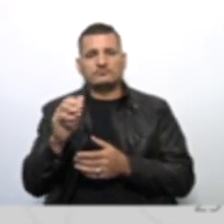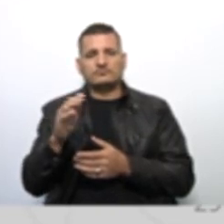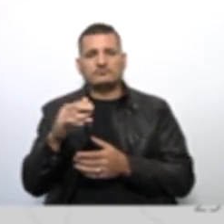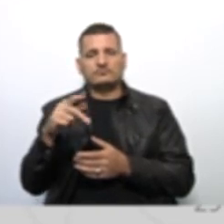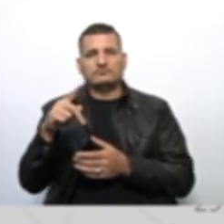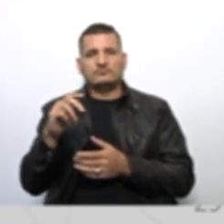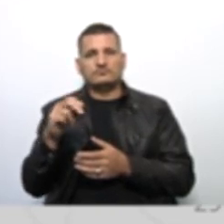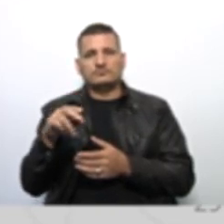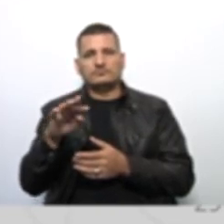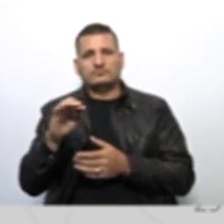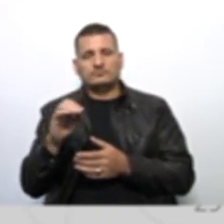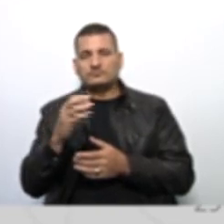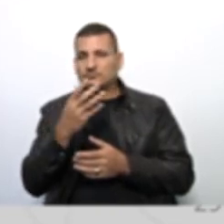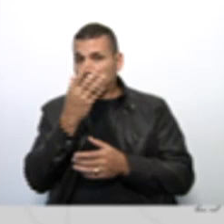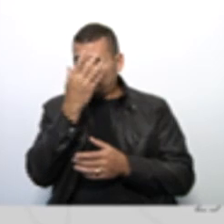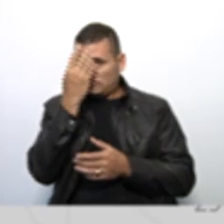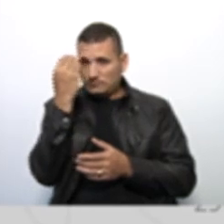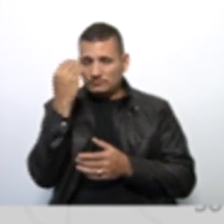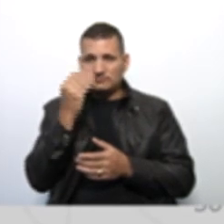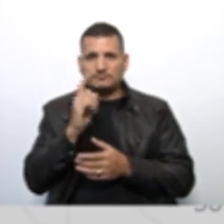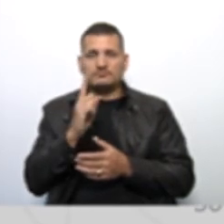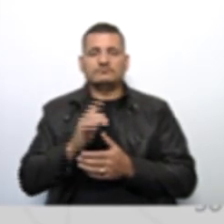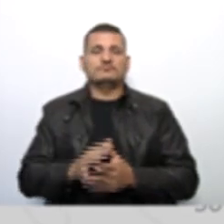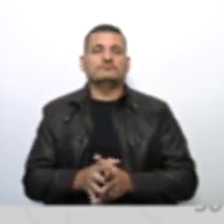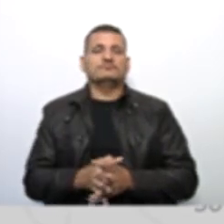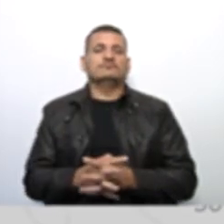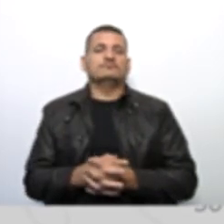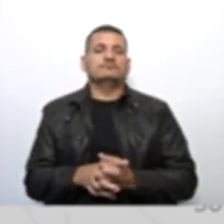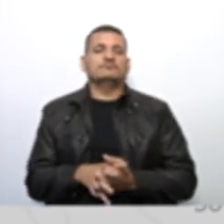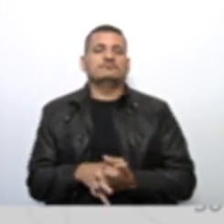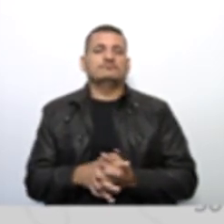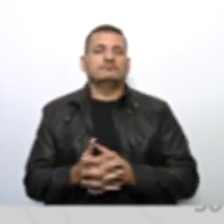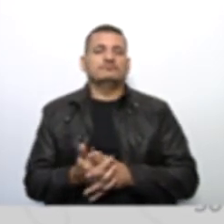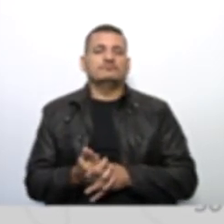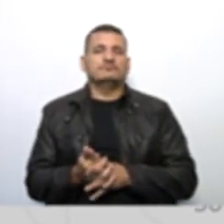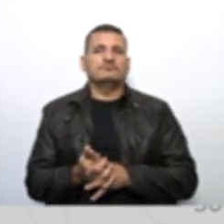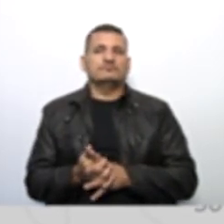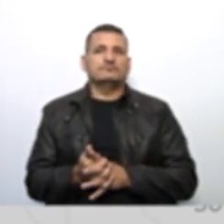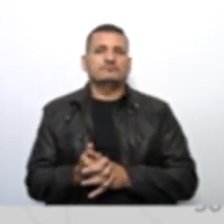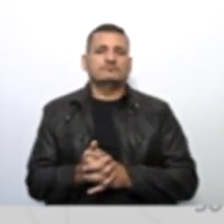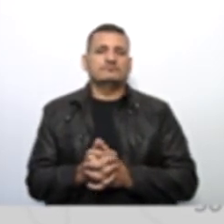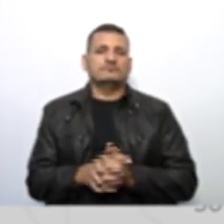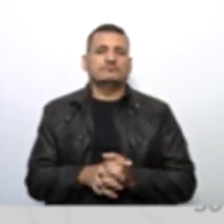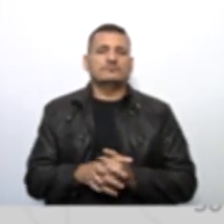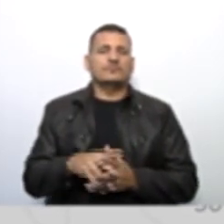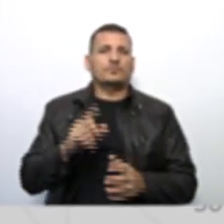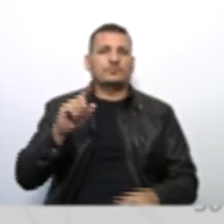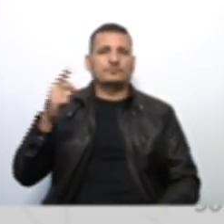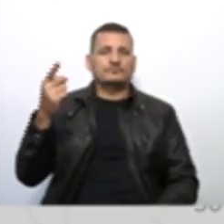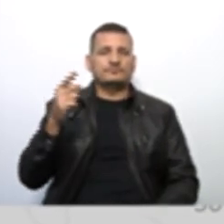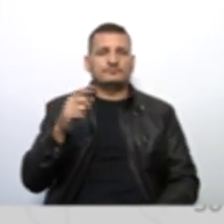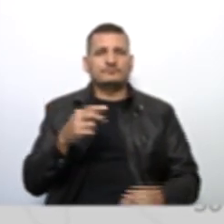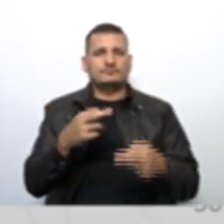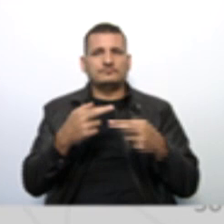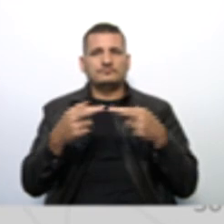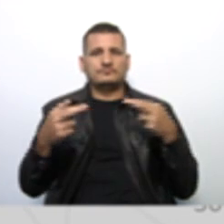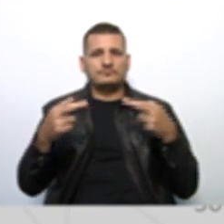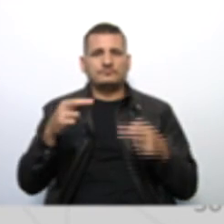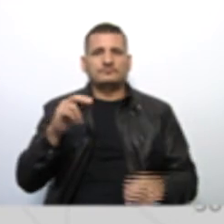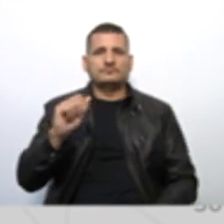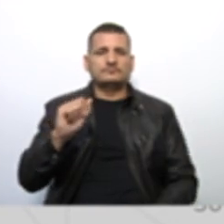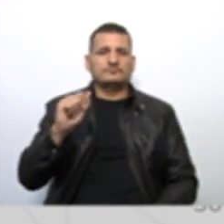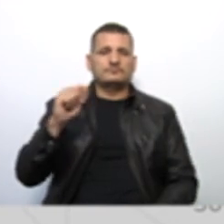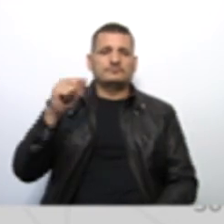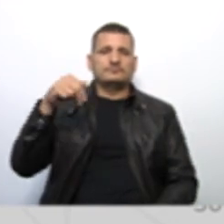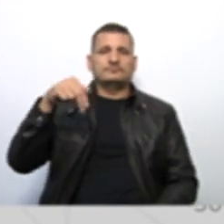ponto. Não esqueçam. Ok? A nossa próxima classificação de topologia é a